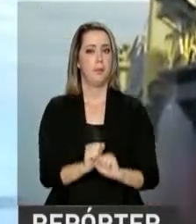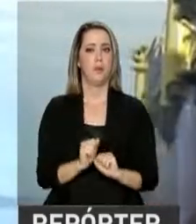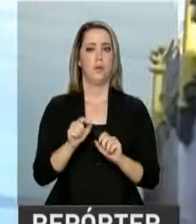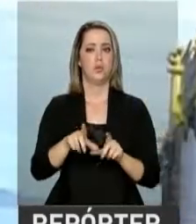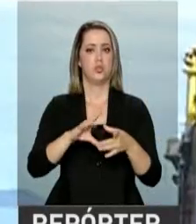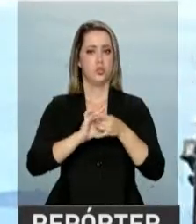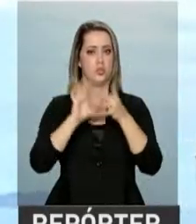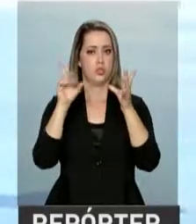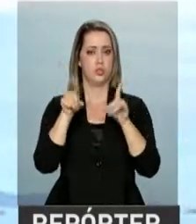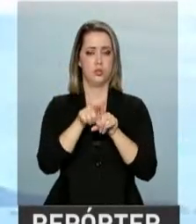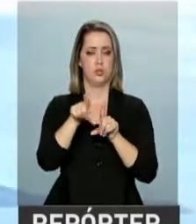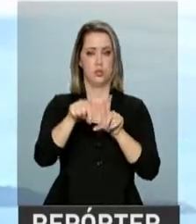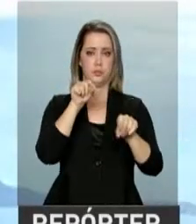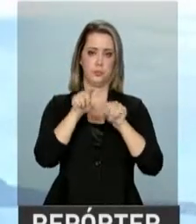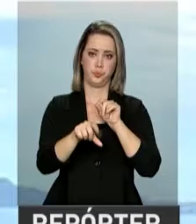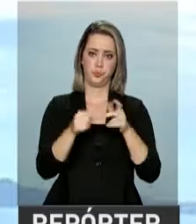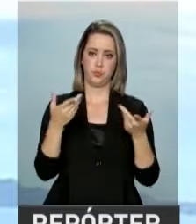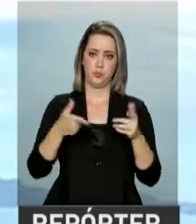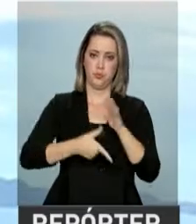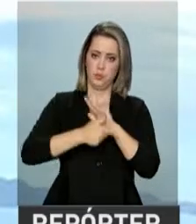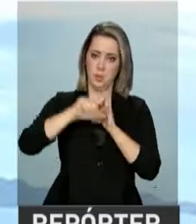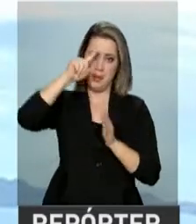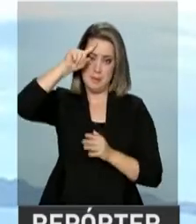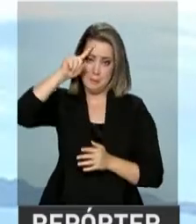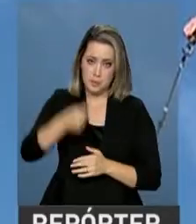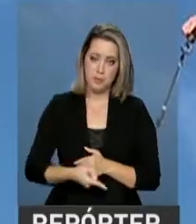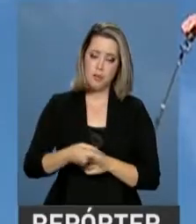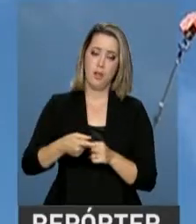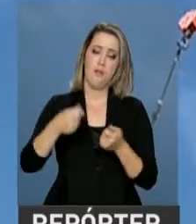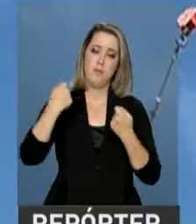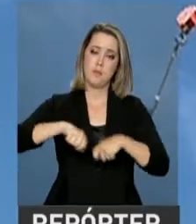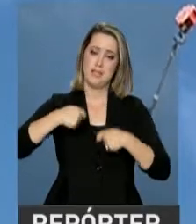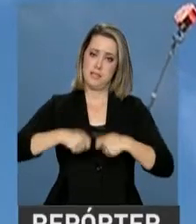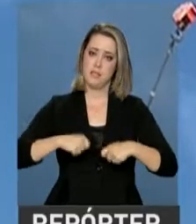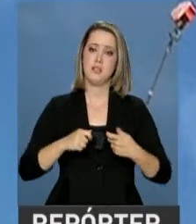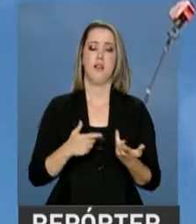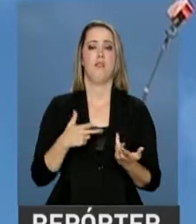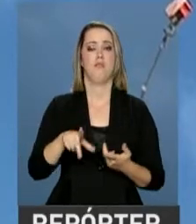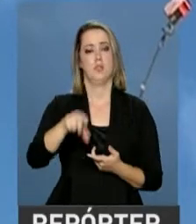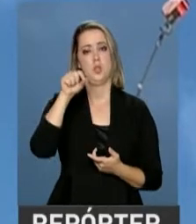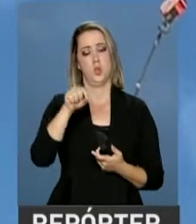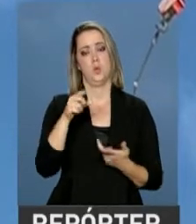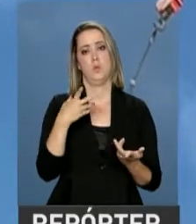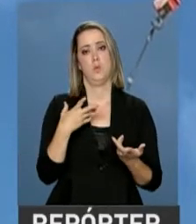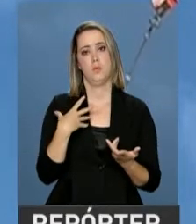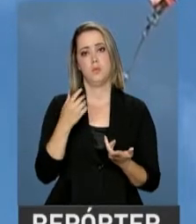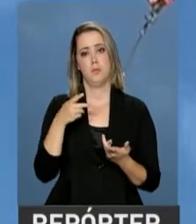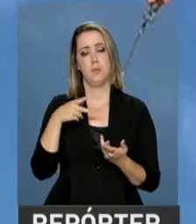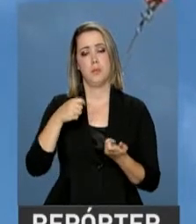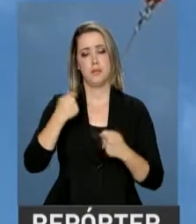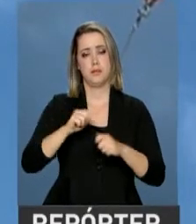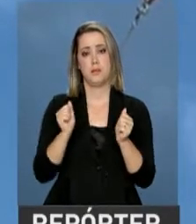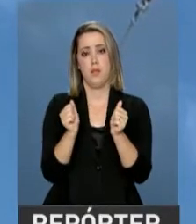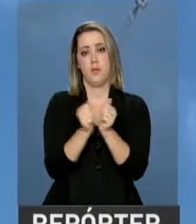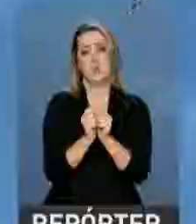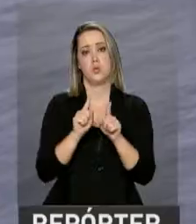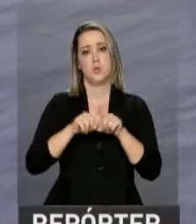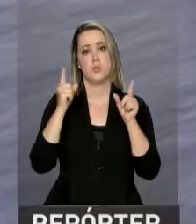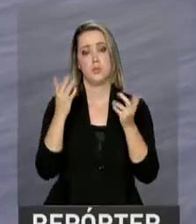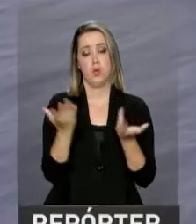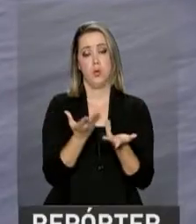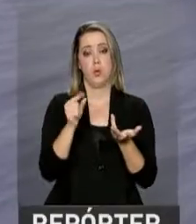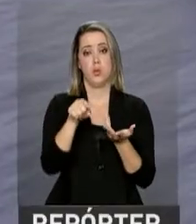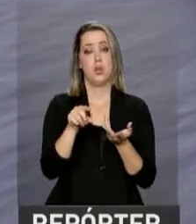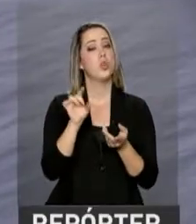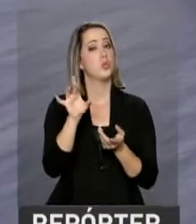A Petrobras deixa de ser obrigada a participar, mas continua a ter a preferência para a exploração dos vários campos de petróleo da área.